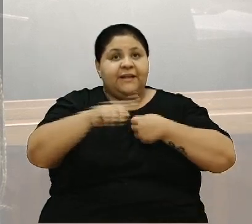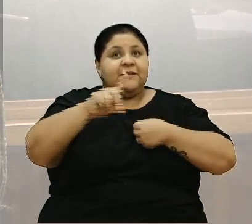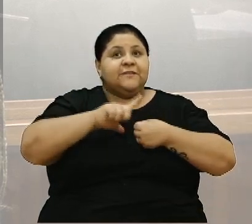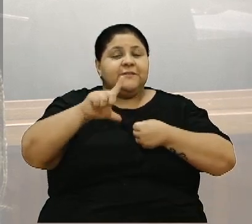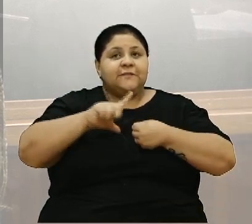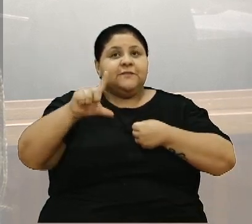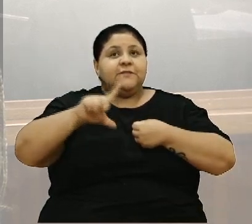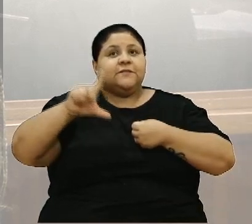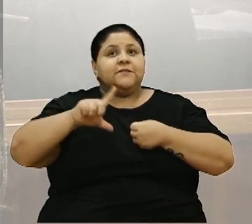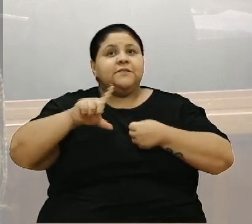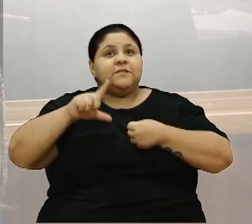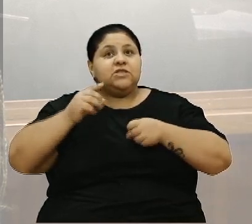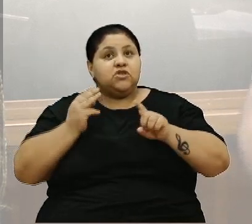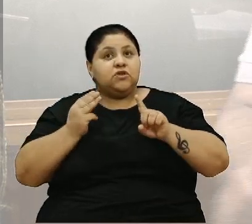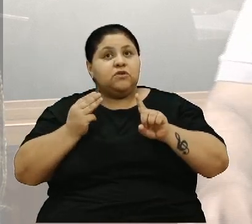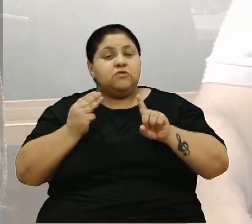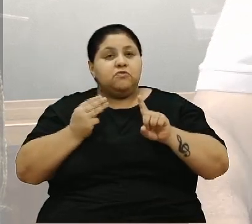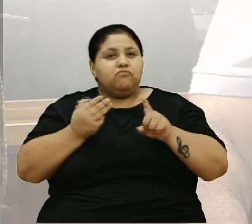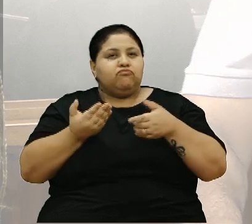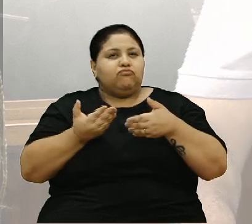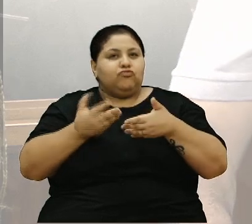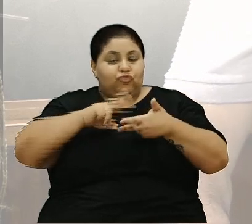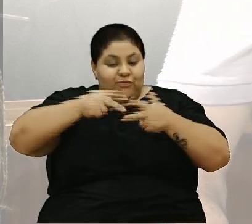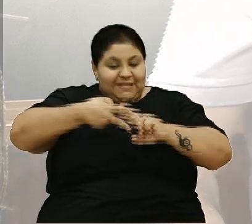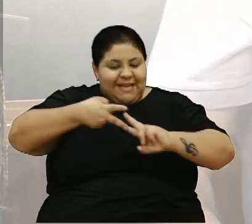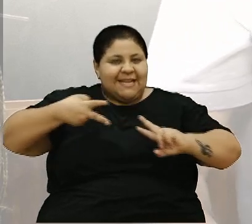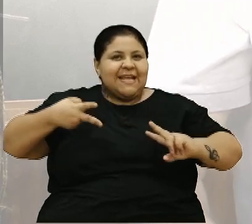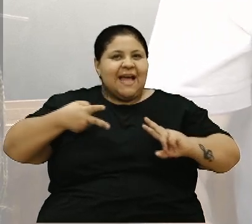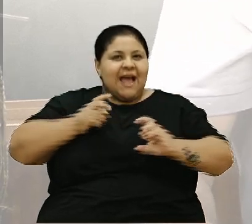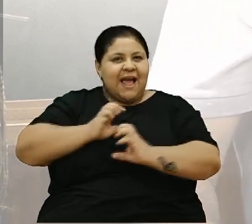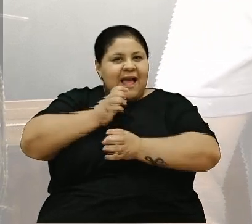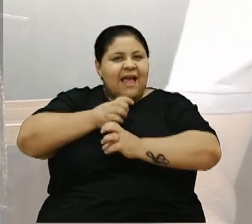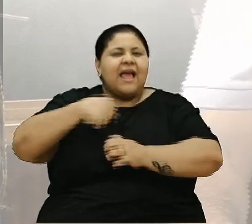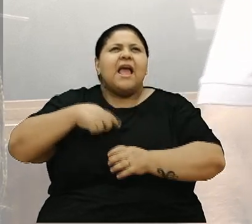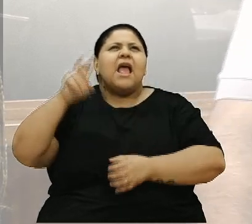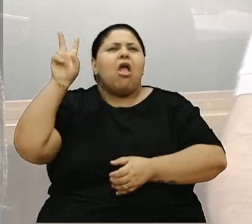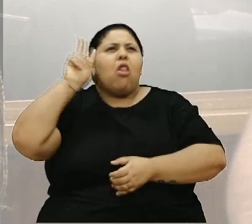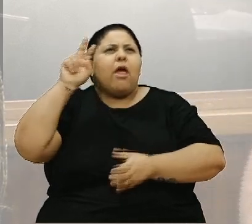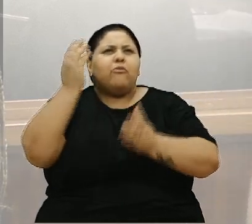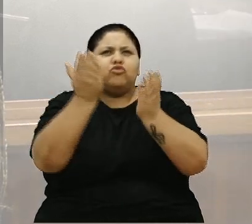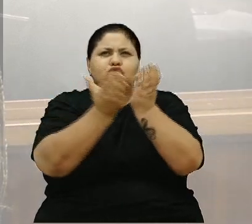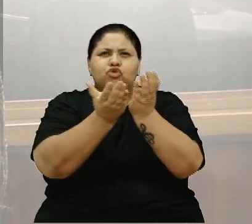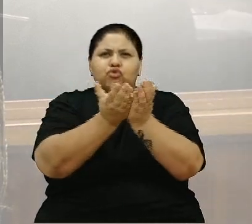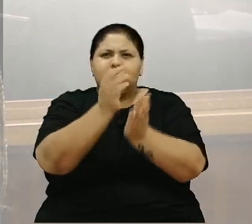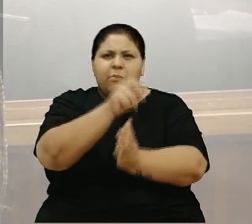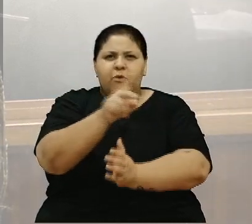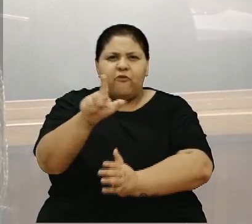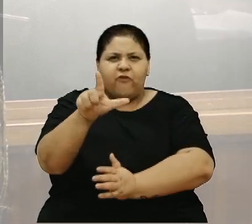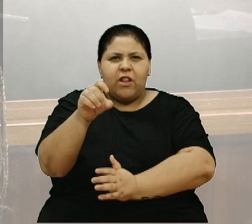vocação empreendedora, né? Eu lembro de um estudo da prof. Loraines Lompo-Giron,